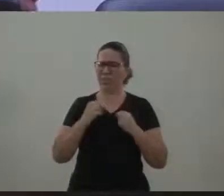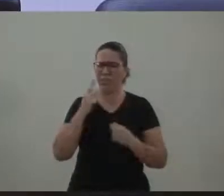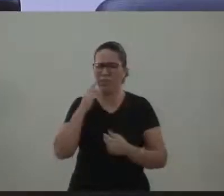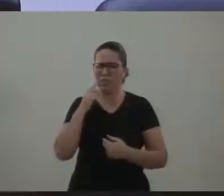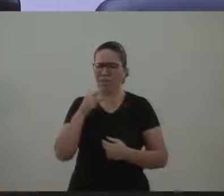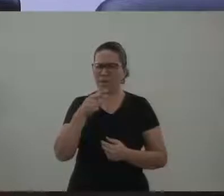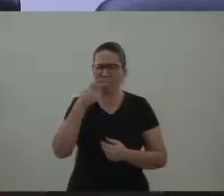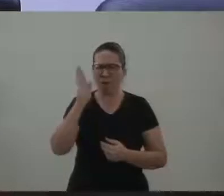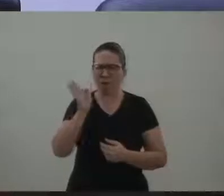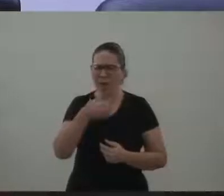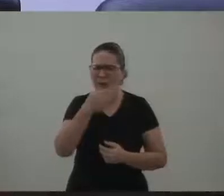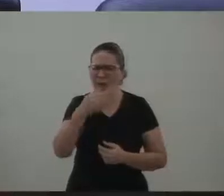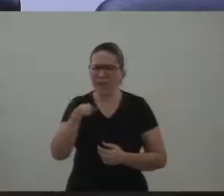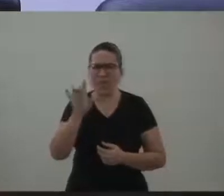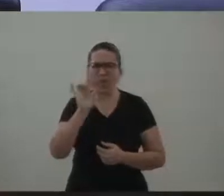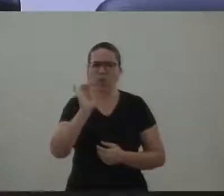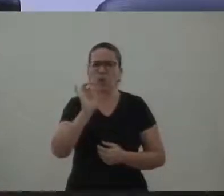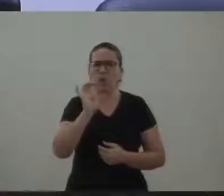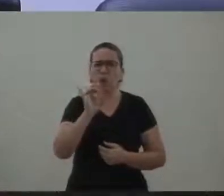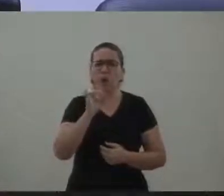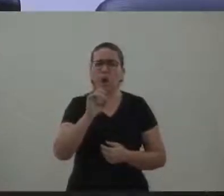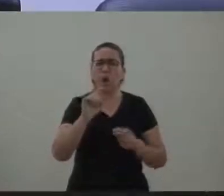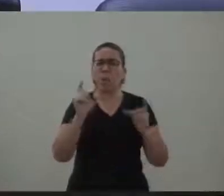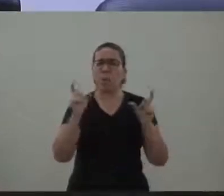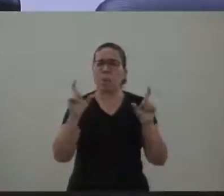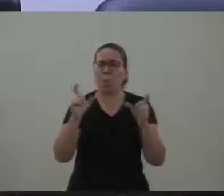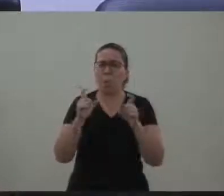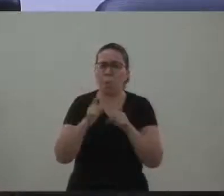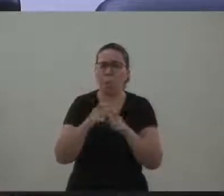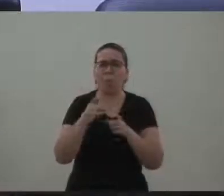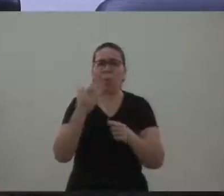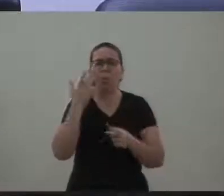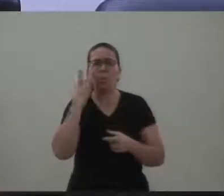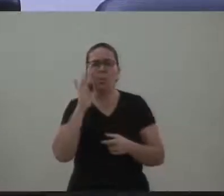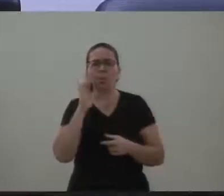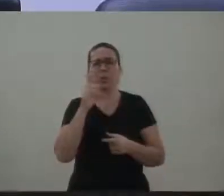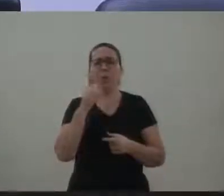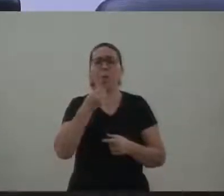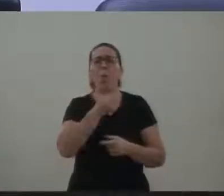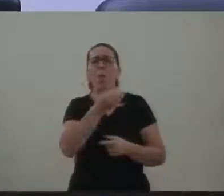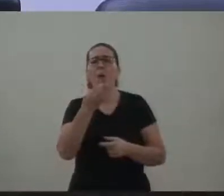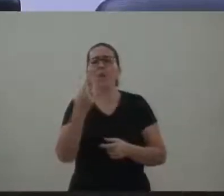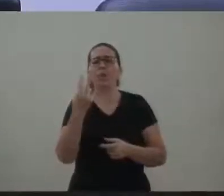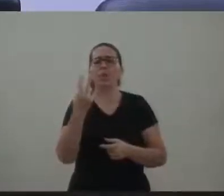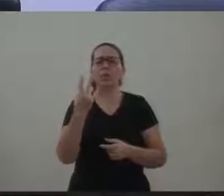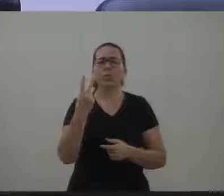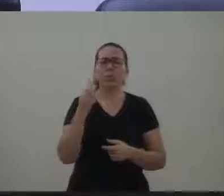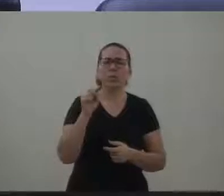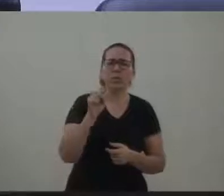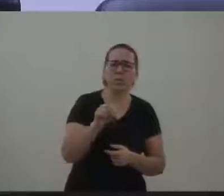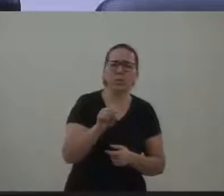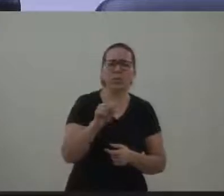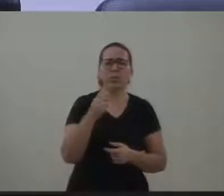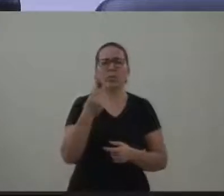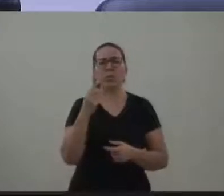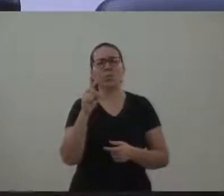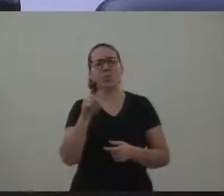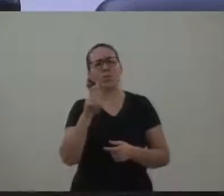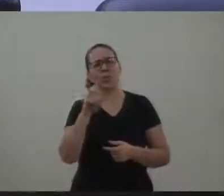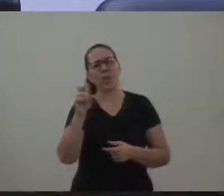abortar essa operação e apenas servir um número pequeno. Não sabemos se vai ser 2.000, 2.500